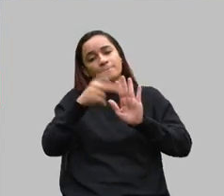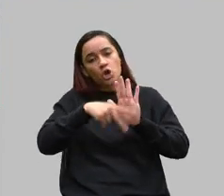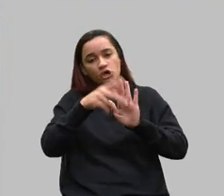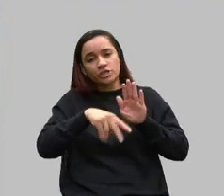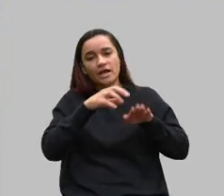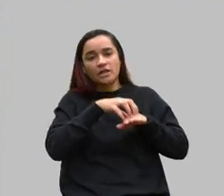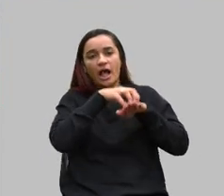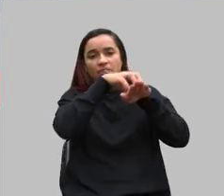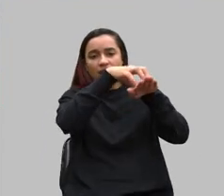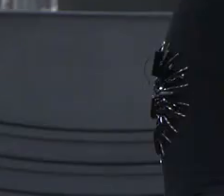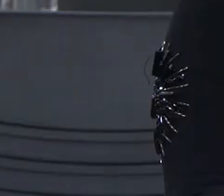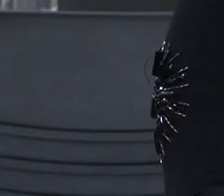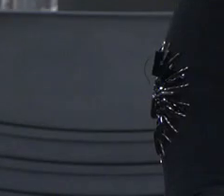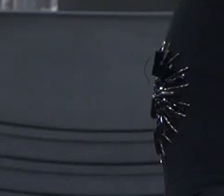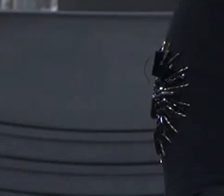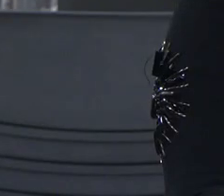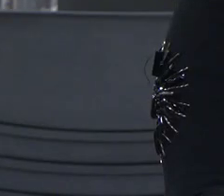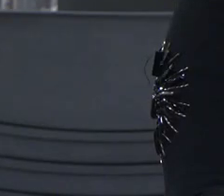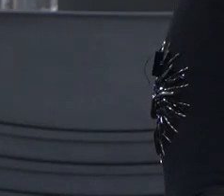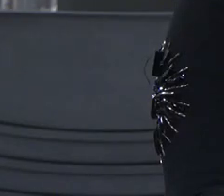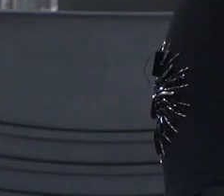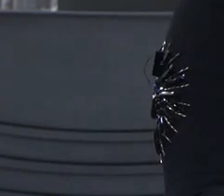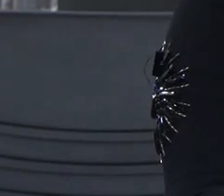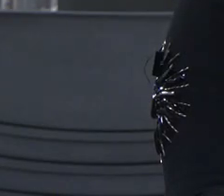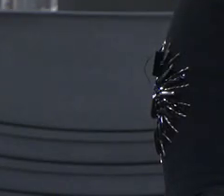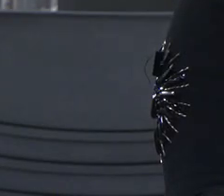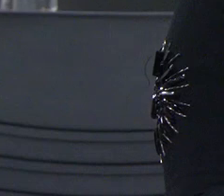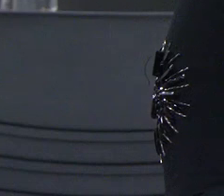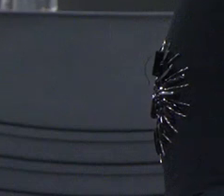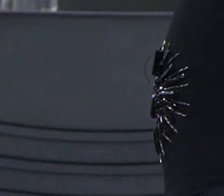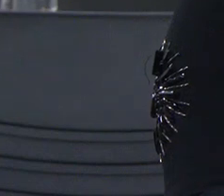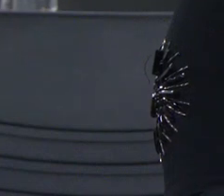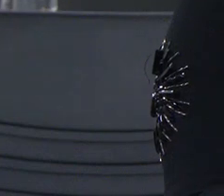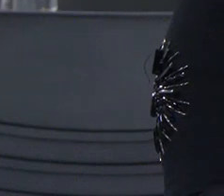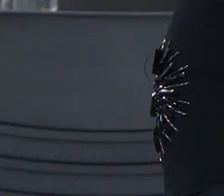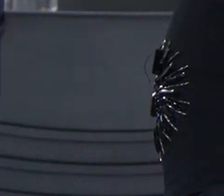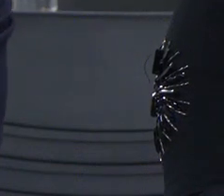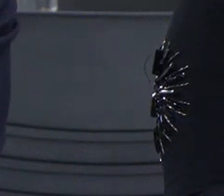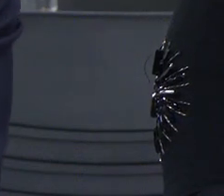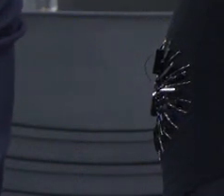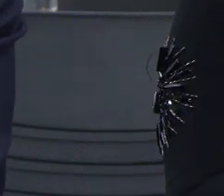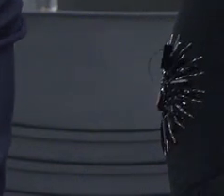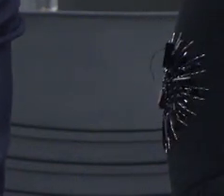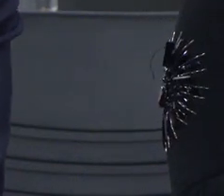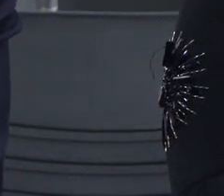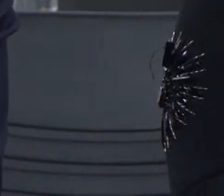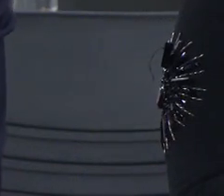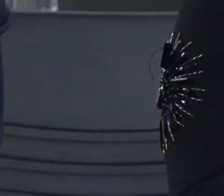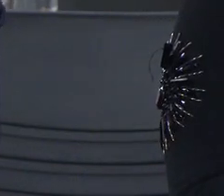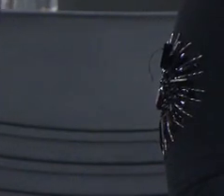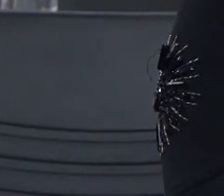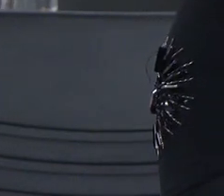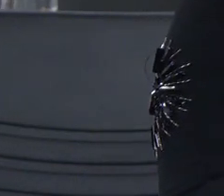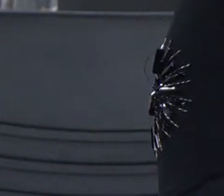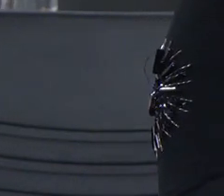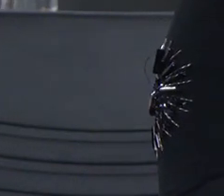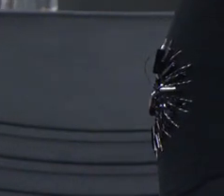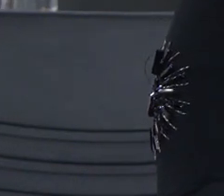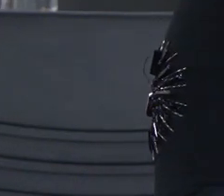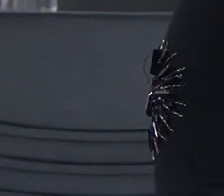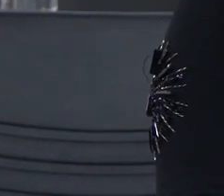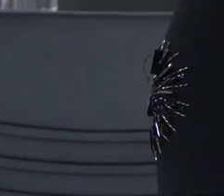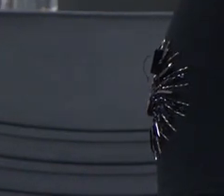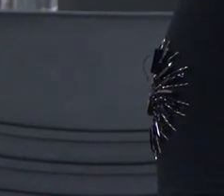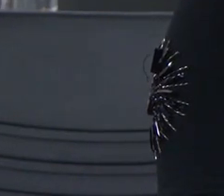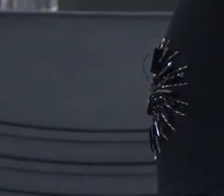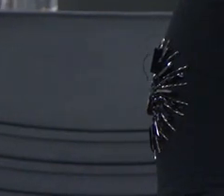projetos de transporte de passageiro sob trilho que vai aqui muito ao encontro da fala da delegada Ione agora H pouco Então essa é uma segunda frente de atuação né